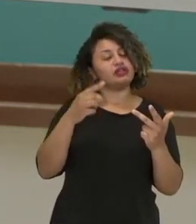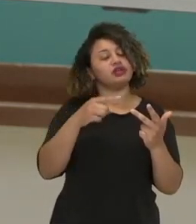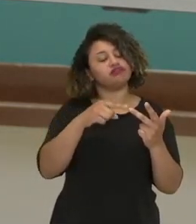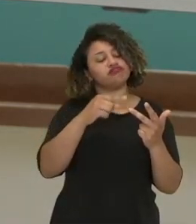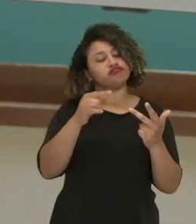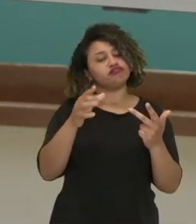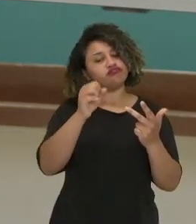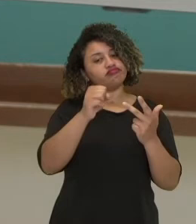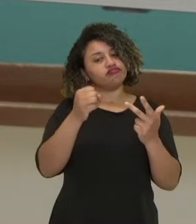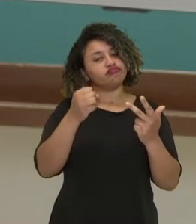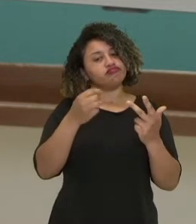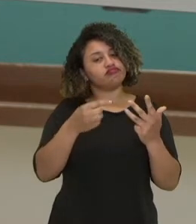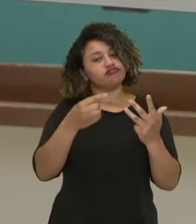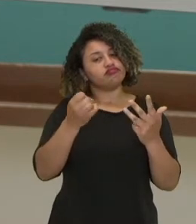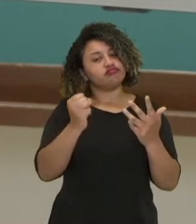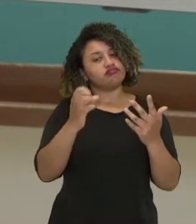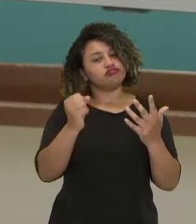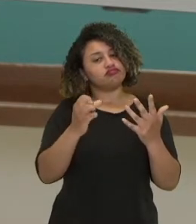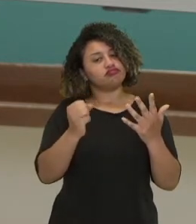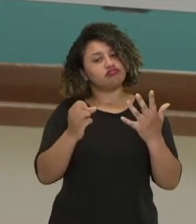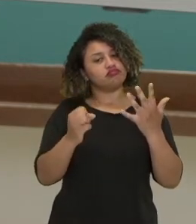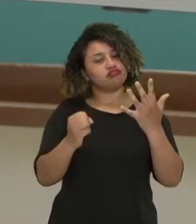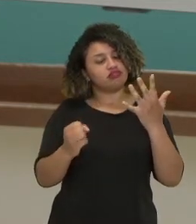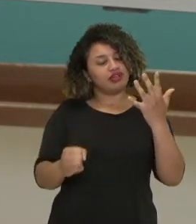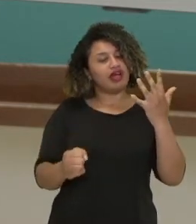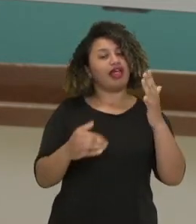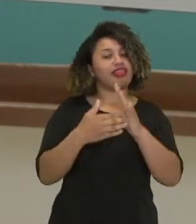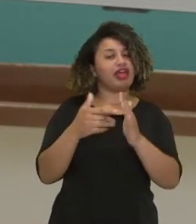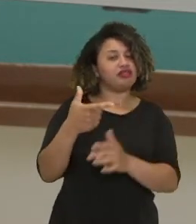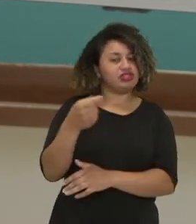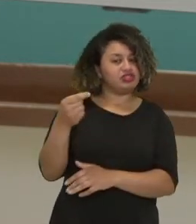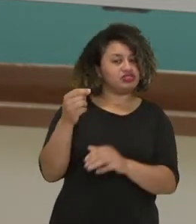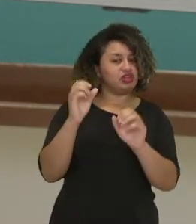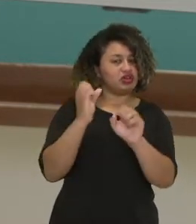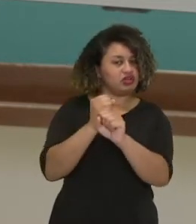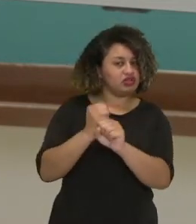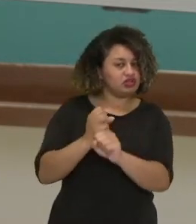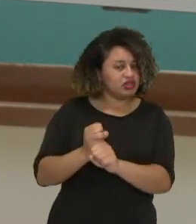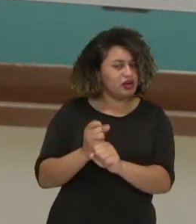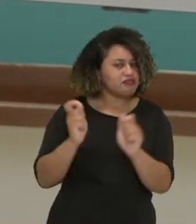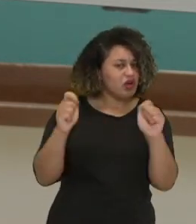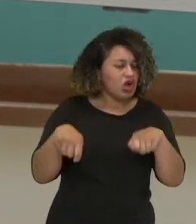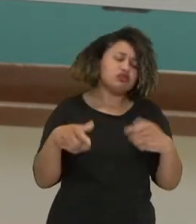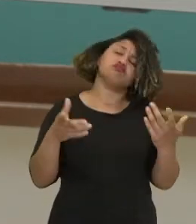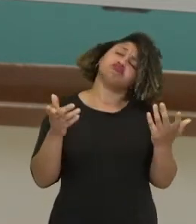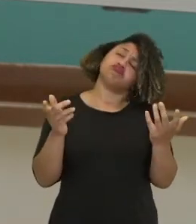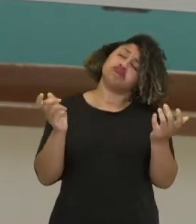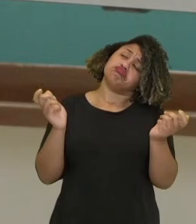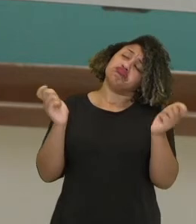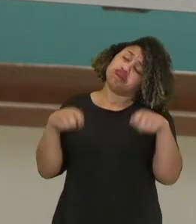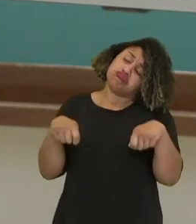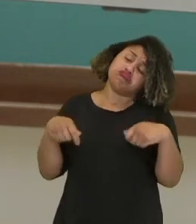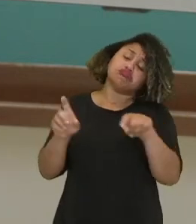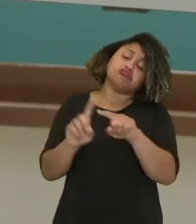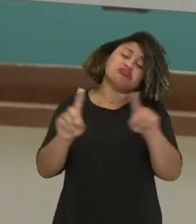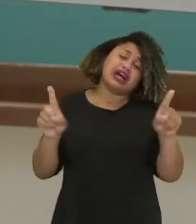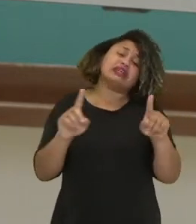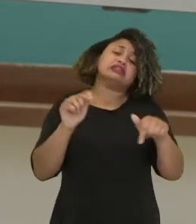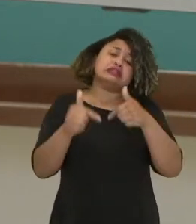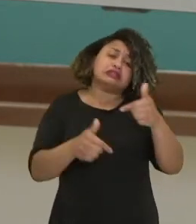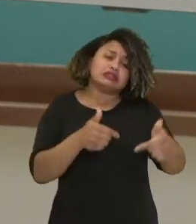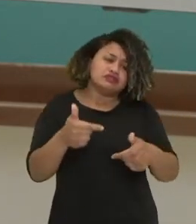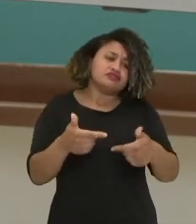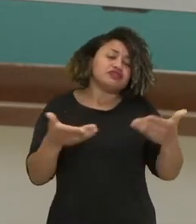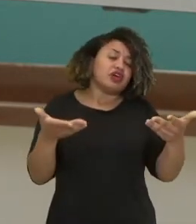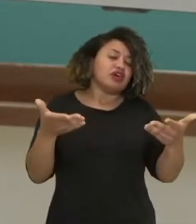n igual a 20, até o 20º termo. Pode ser? Pode ser, mas, né, daria um certo trabalhinho.